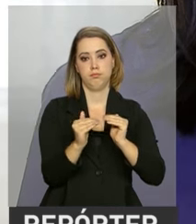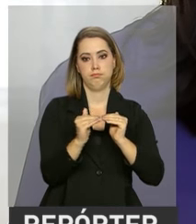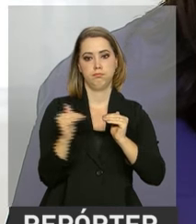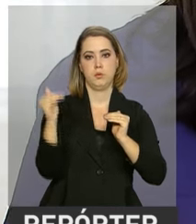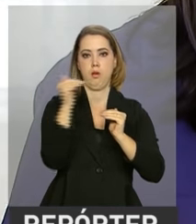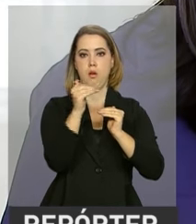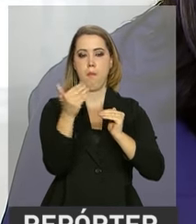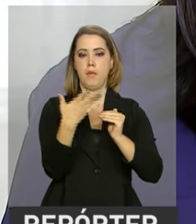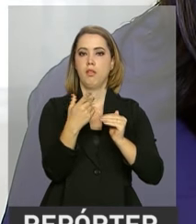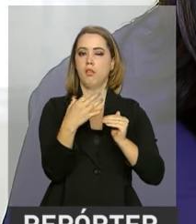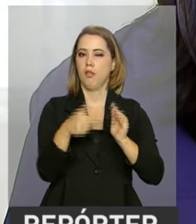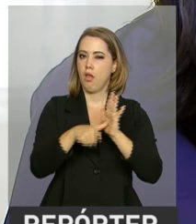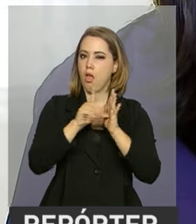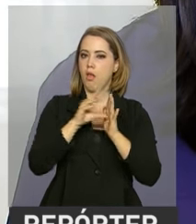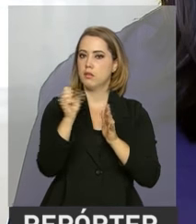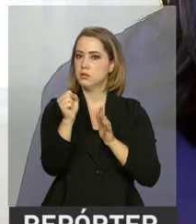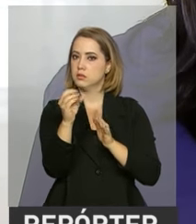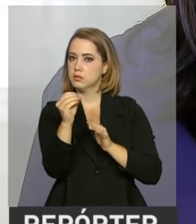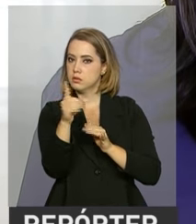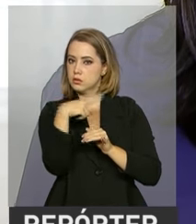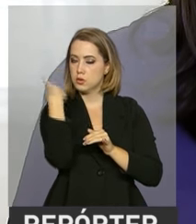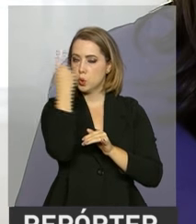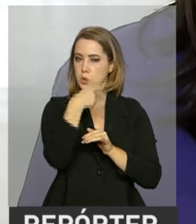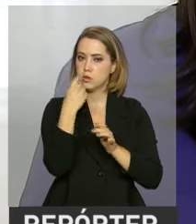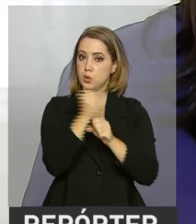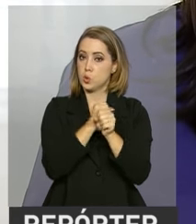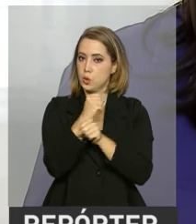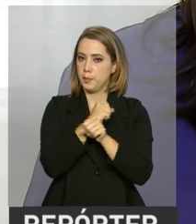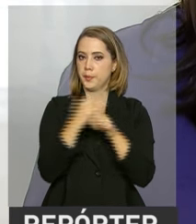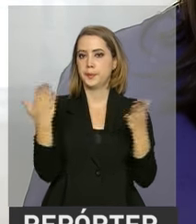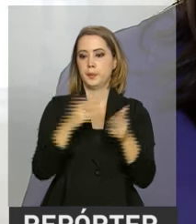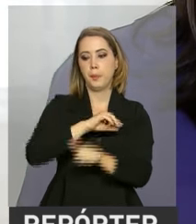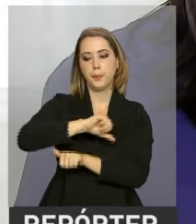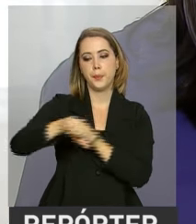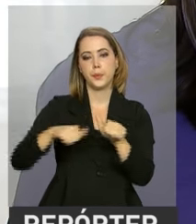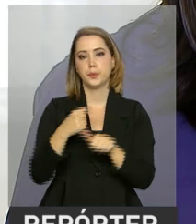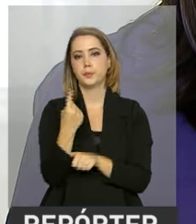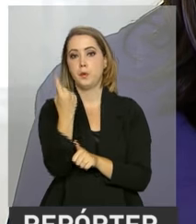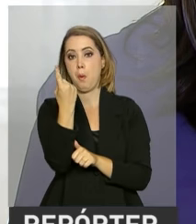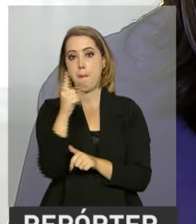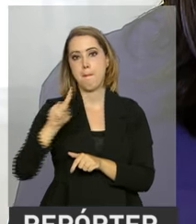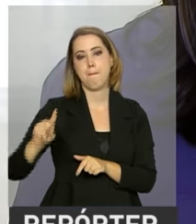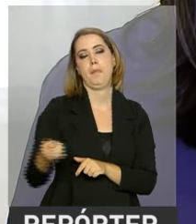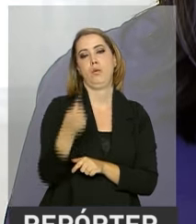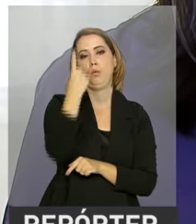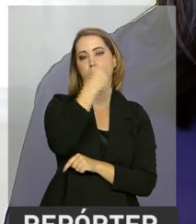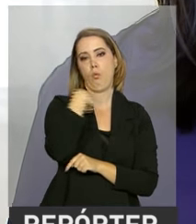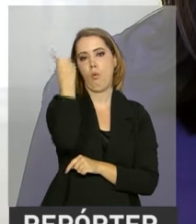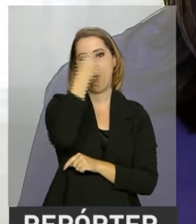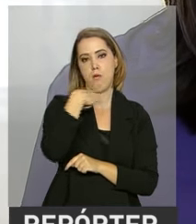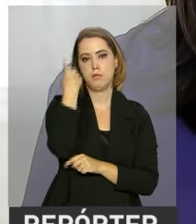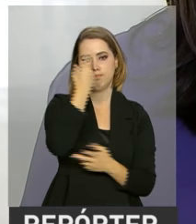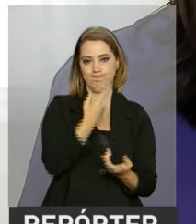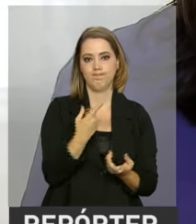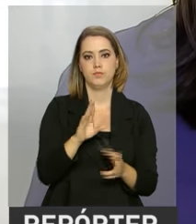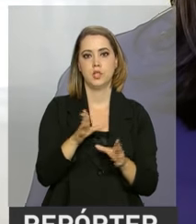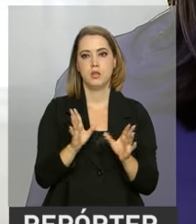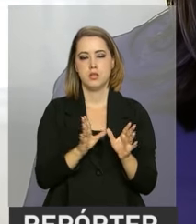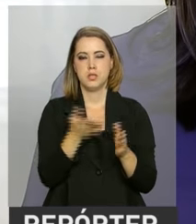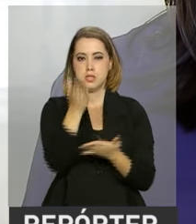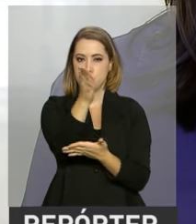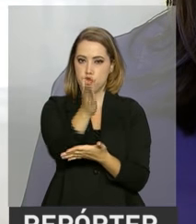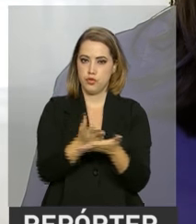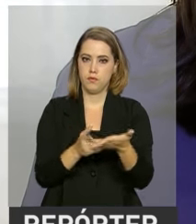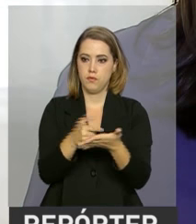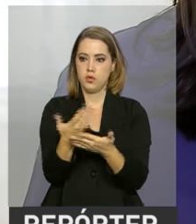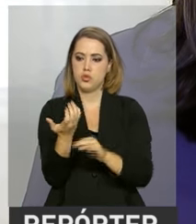médio de 800 horas anuais como é atualmente para 1000 horas por ano e divide o currículo por áreas de conhecimento em cada